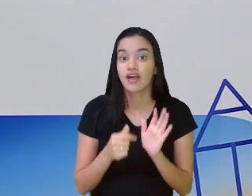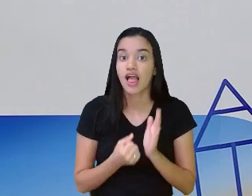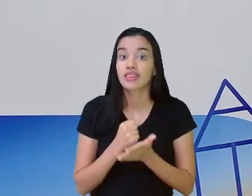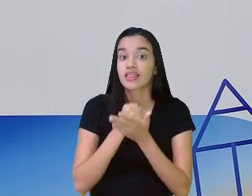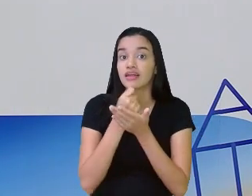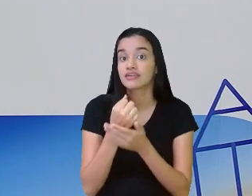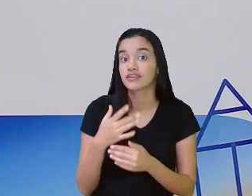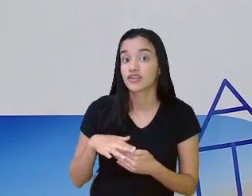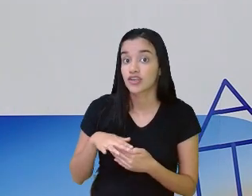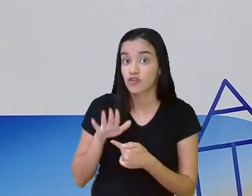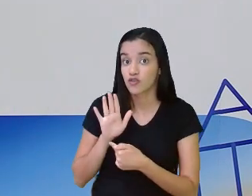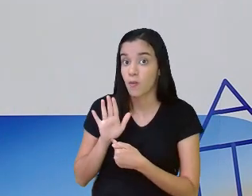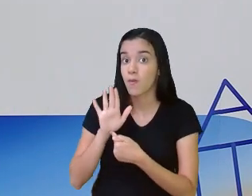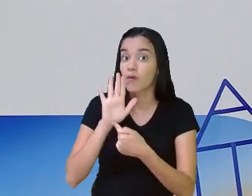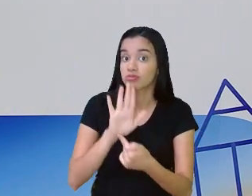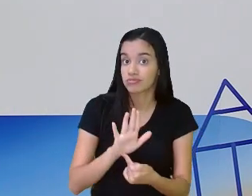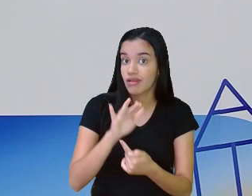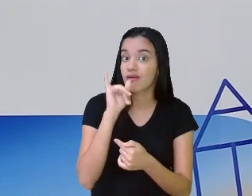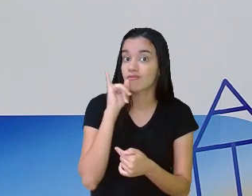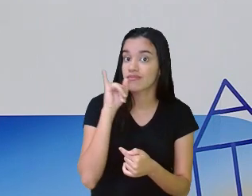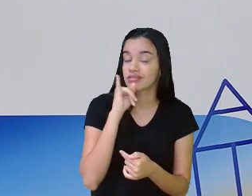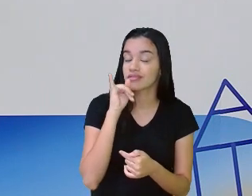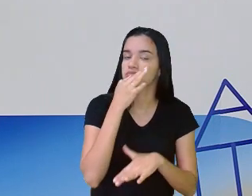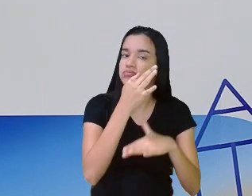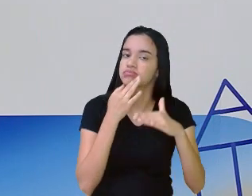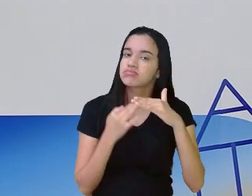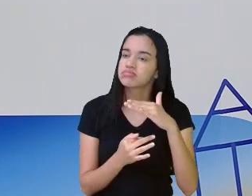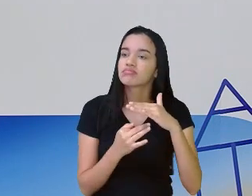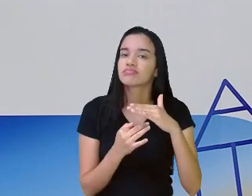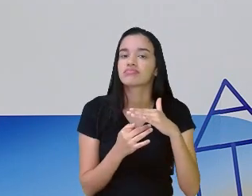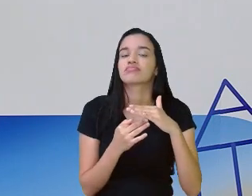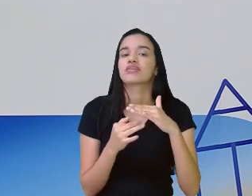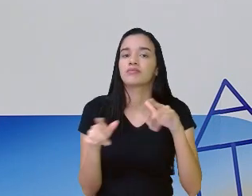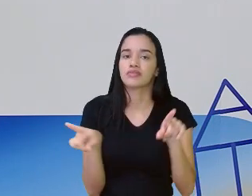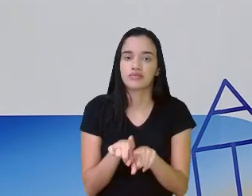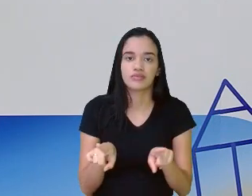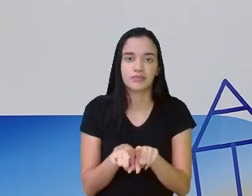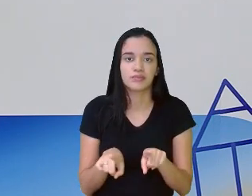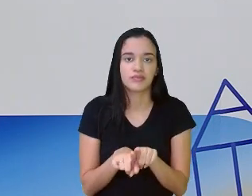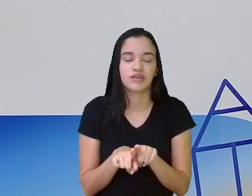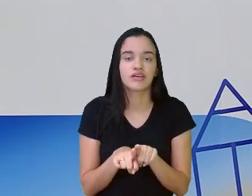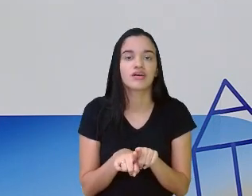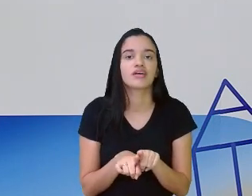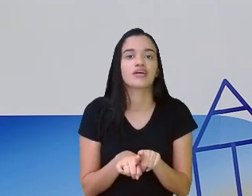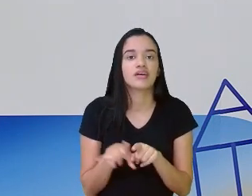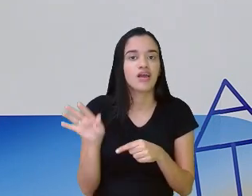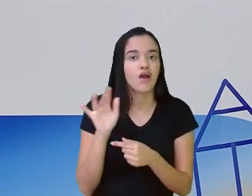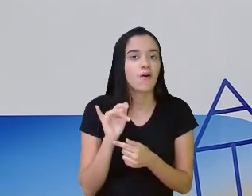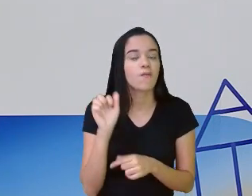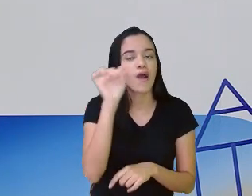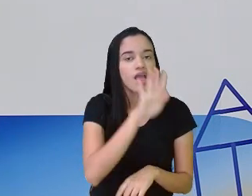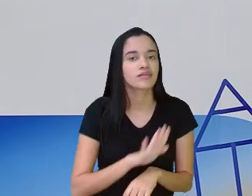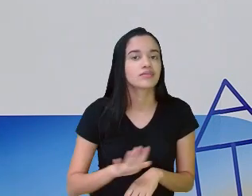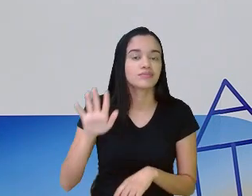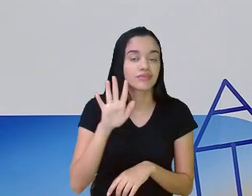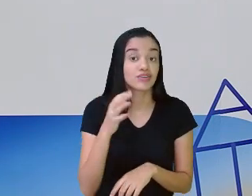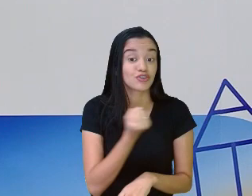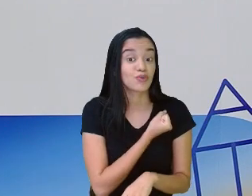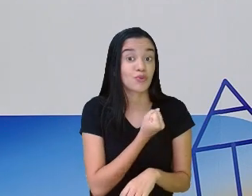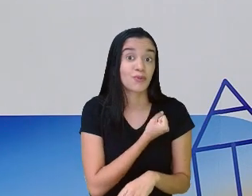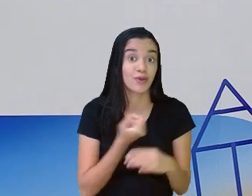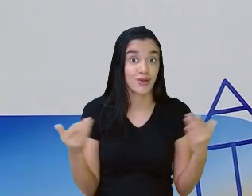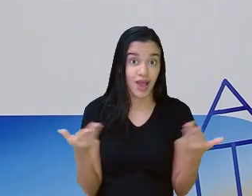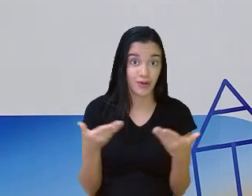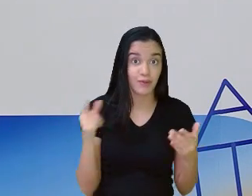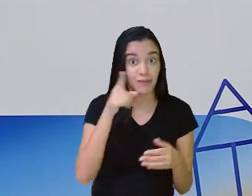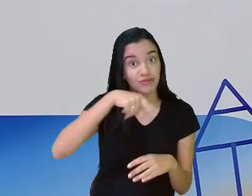também sobre fração. Ao invés de eu trabalhar com o inteiro, com a figura, eu vou trabalhar com números. Para